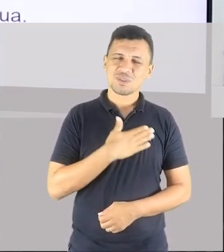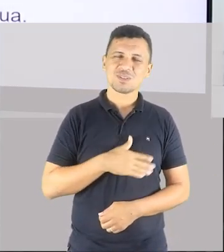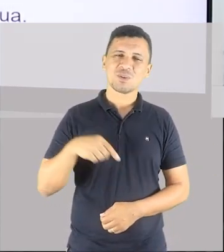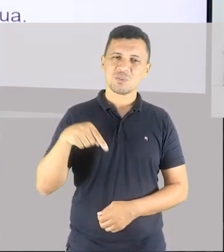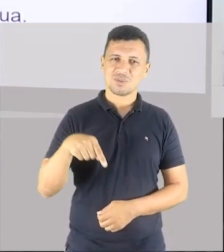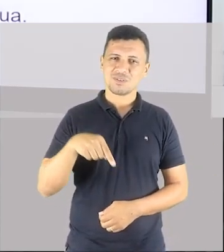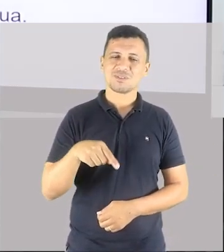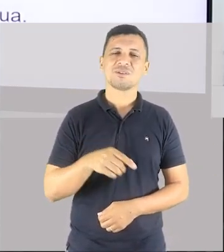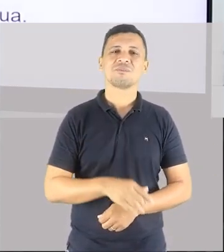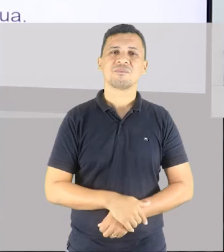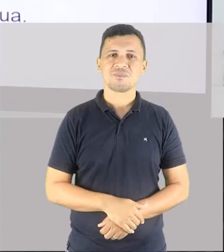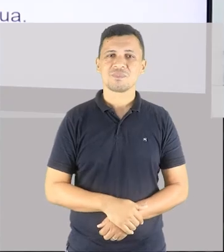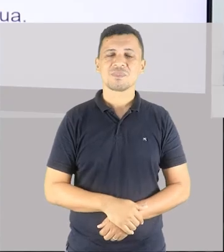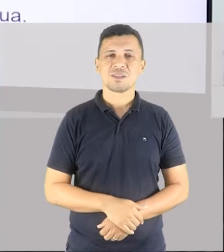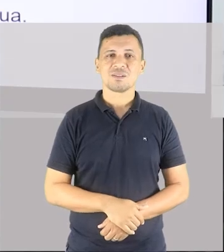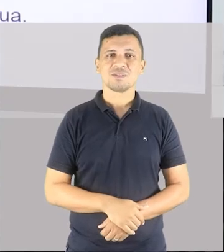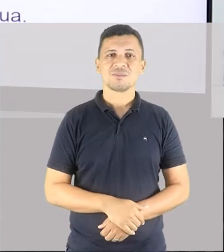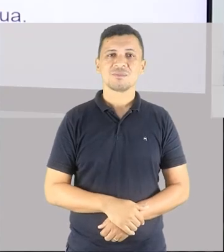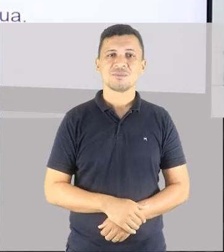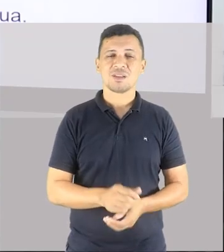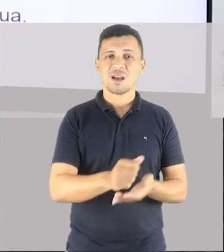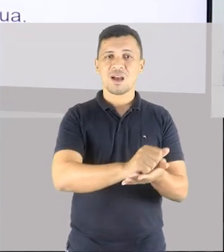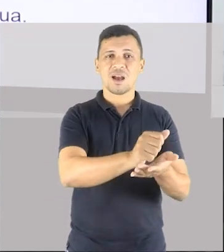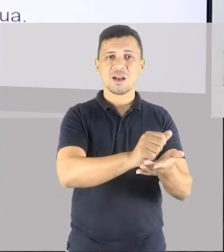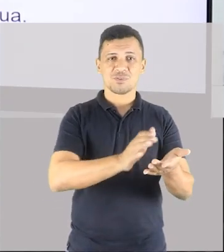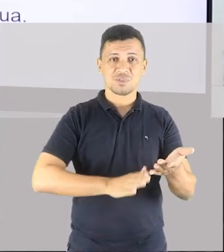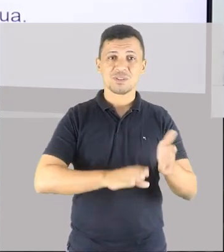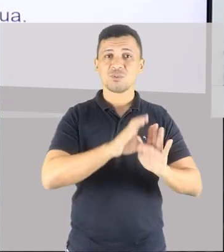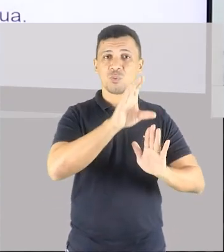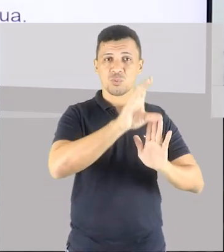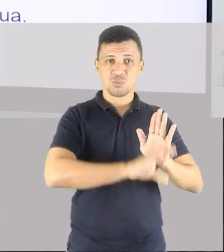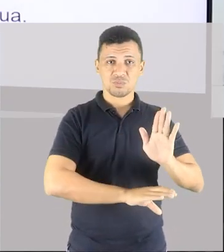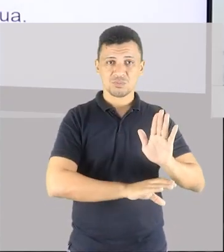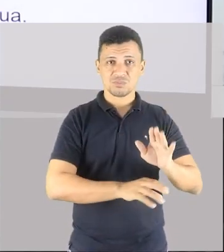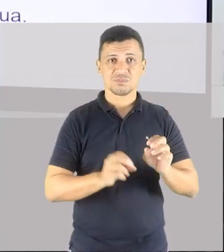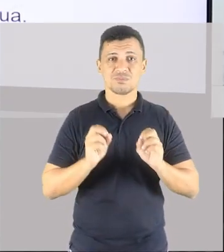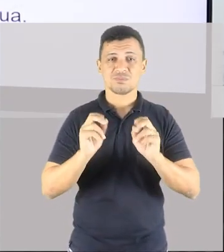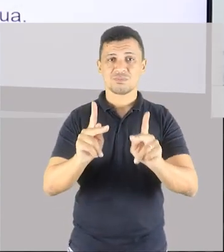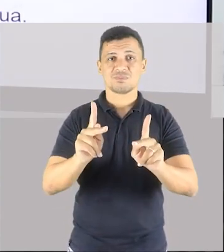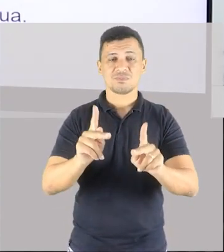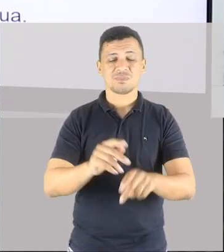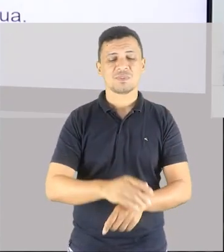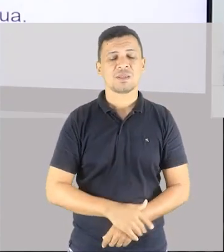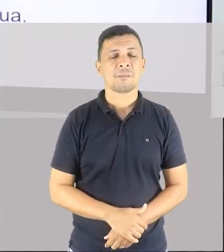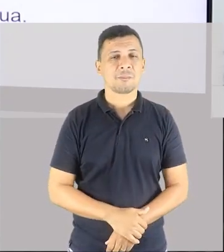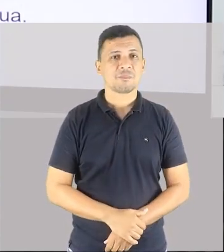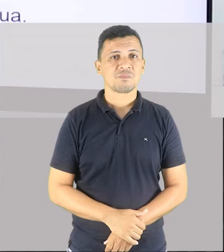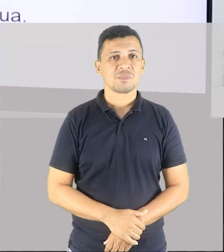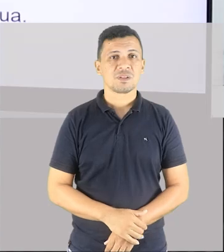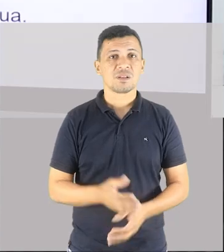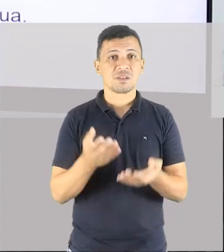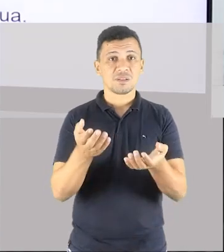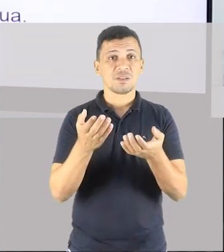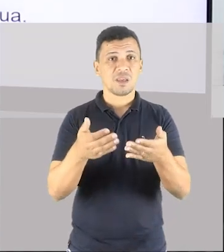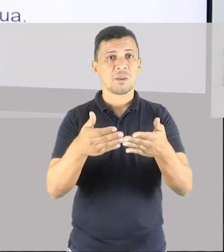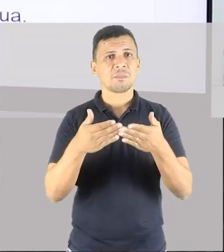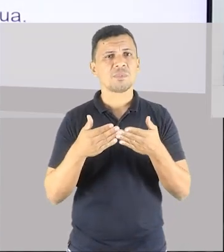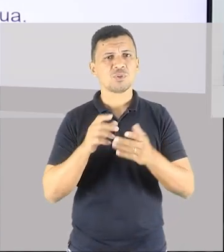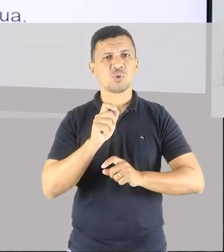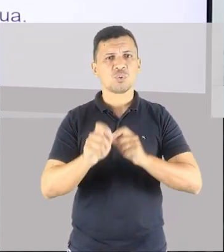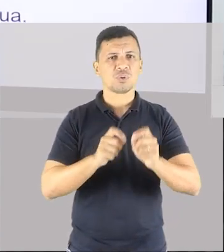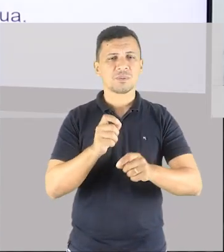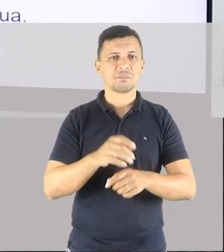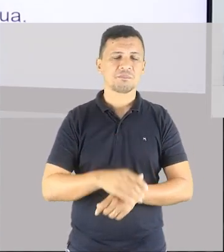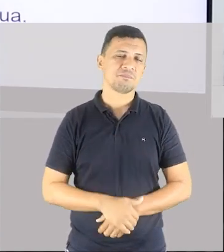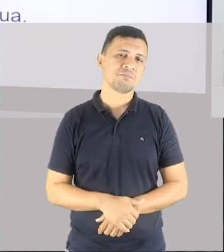com vocês nessa nossa atividade curricular, tá bom? E aí, eu queria fazer um pedido para